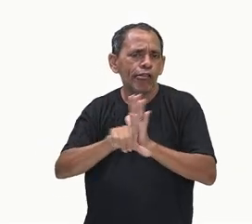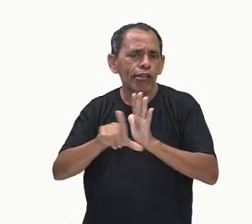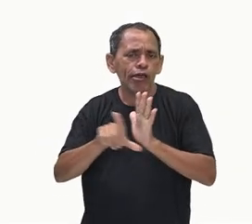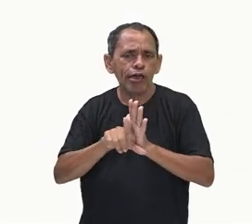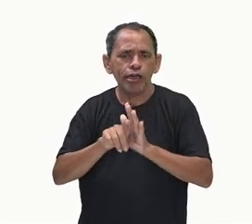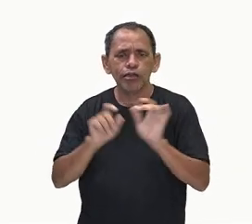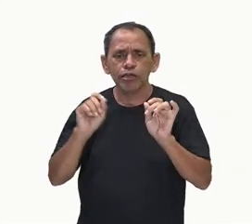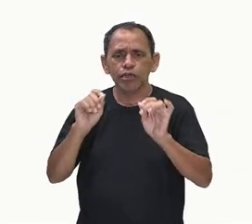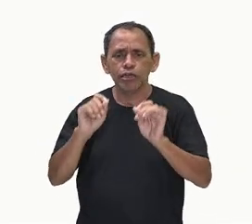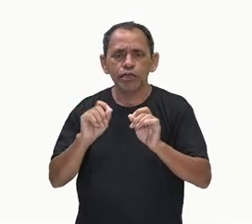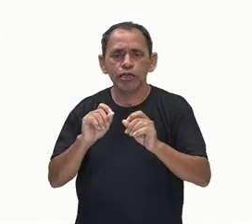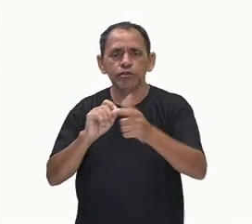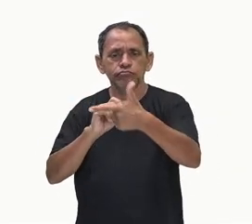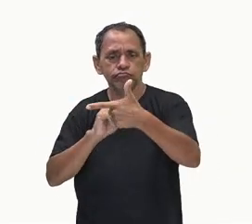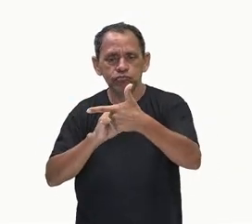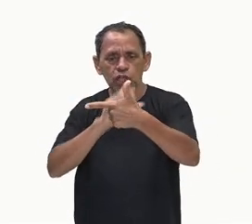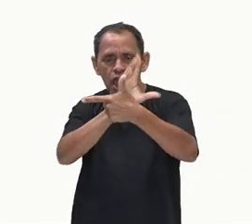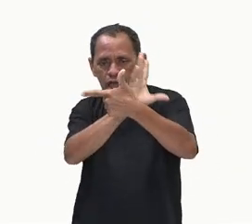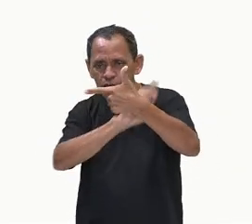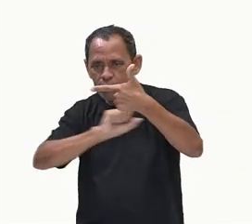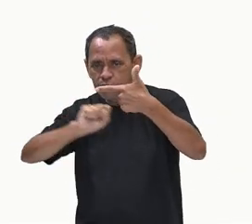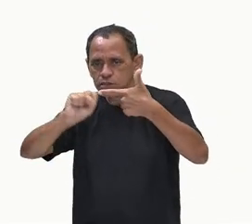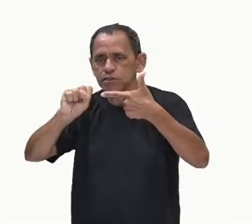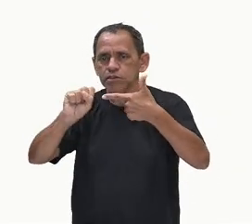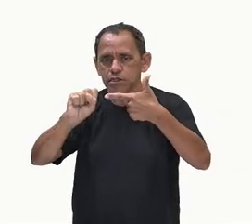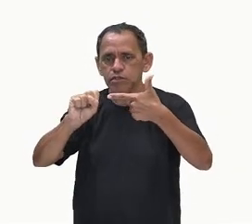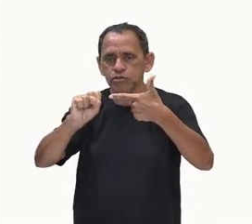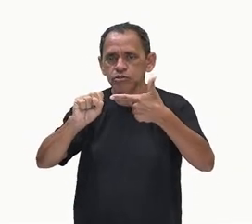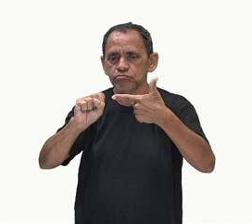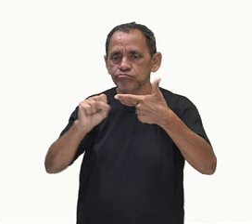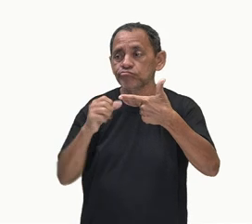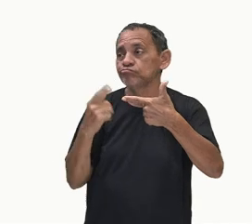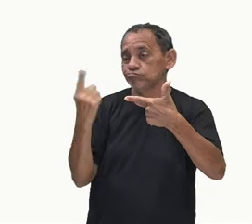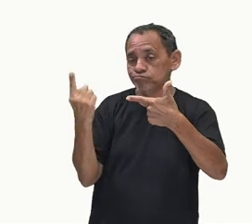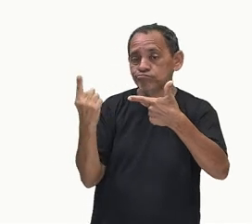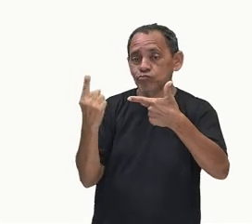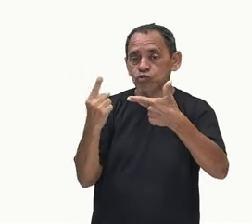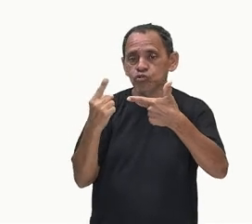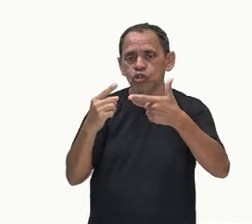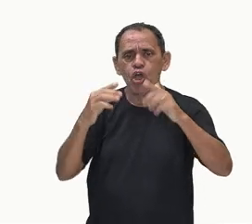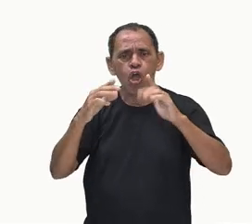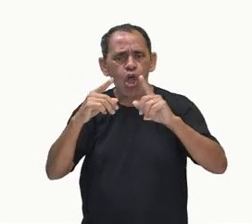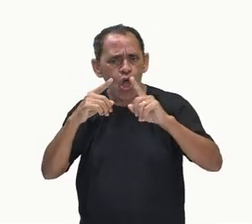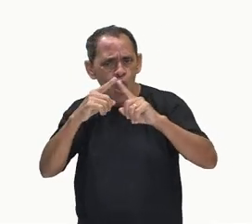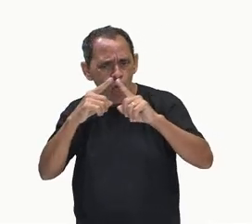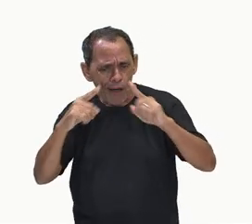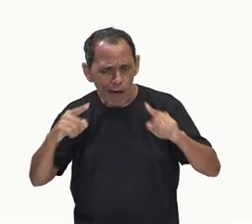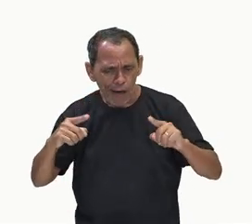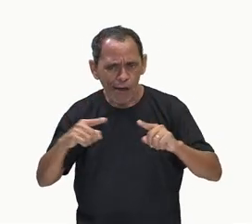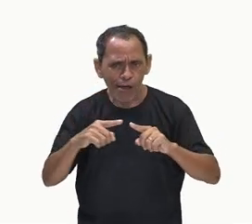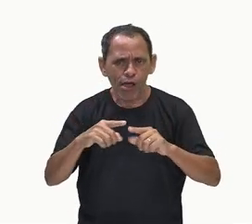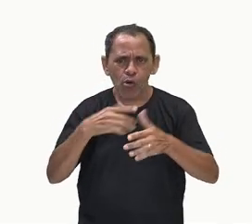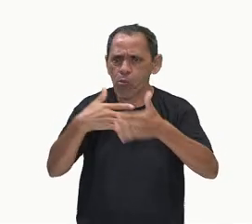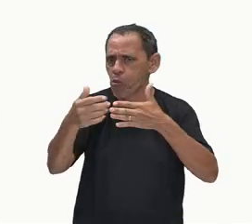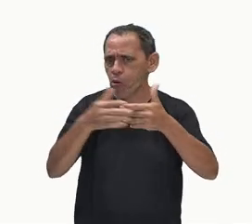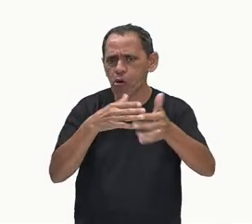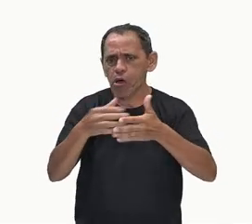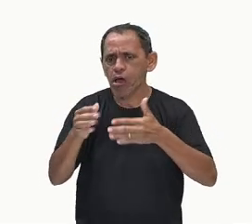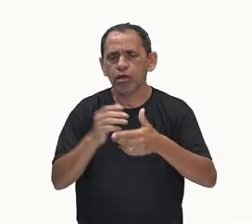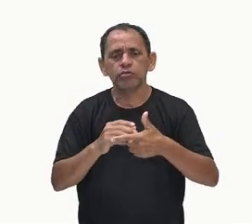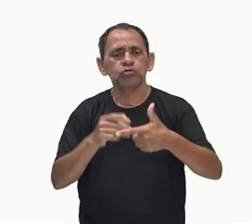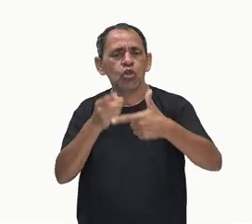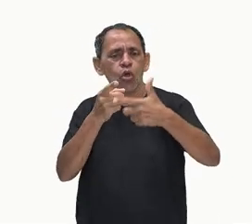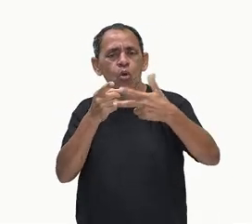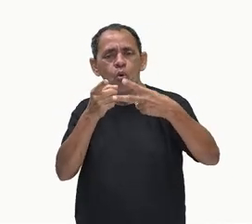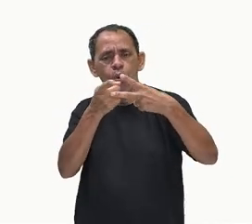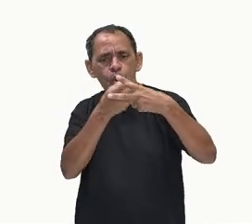triângulo qualquer onde a gente tem os ângulos a b e c o ângulo B é de